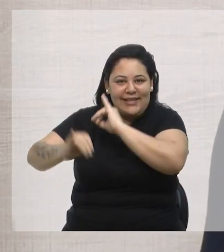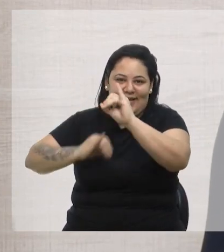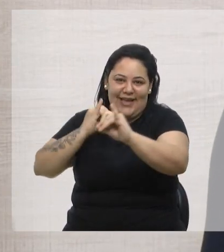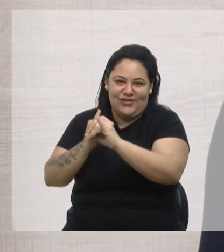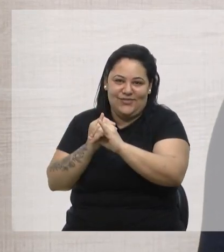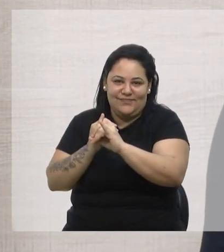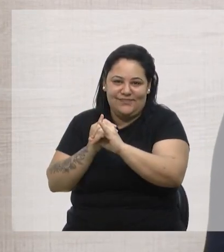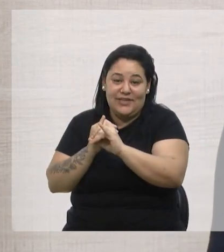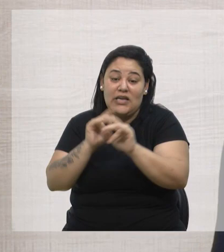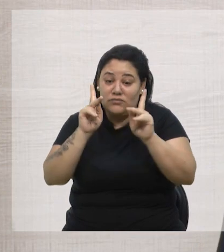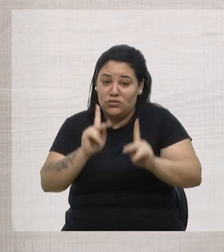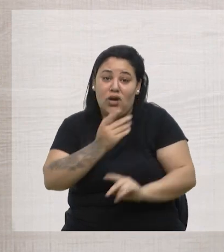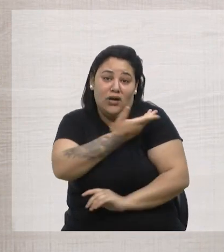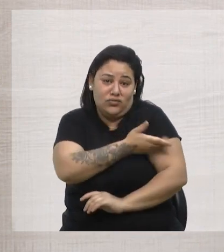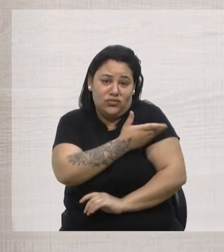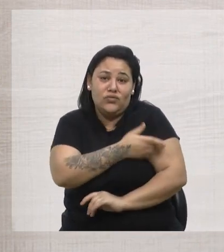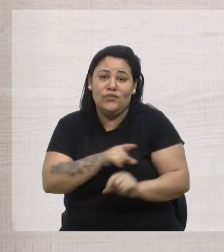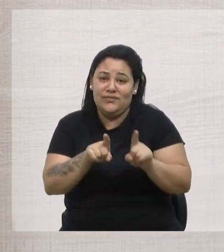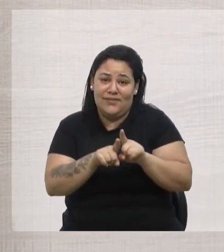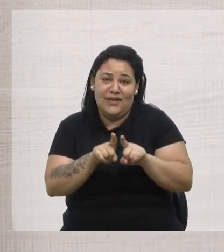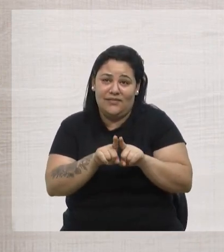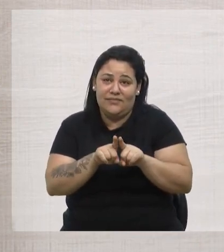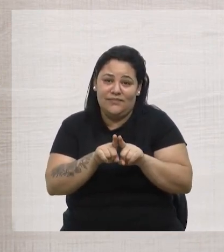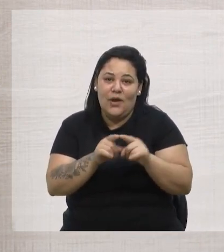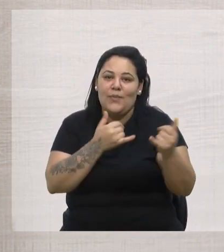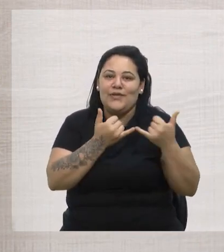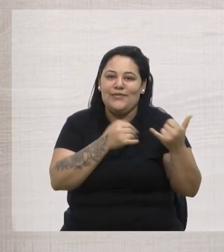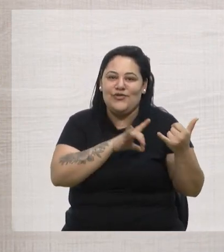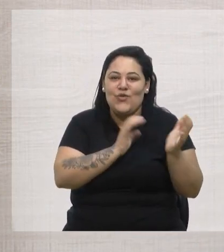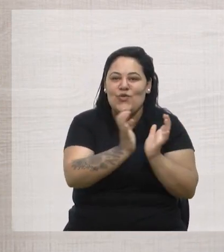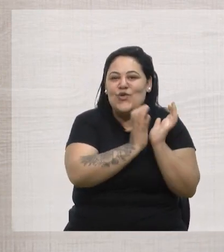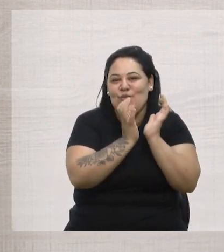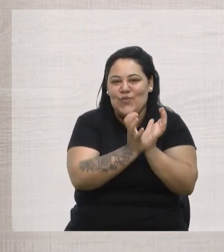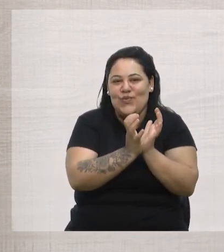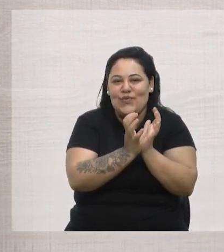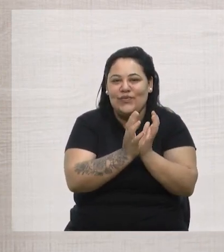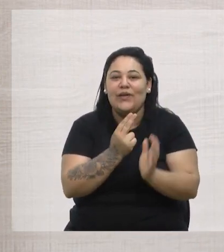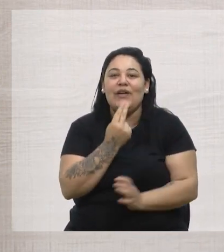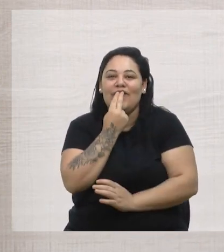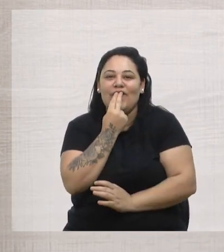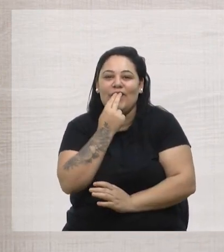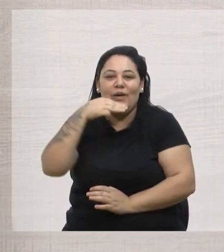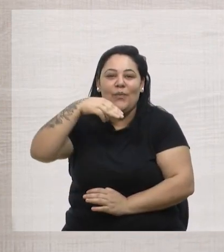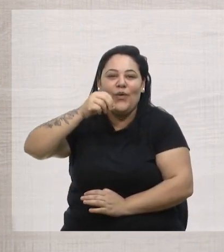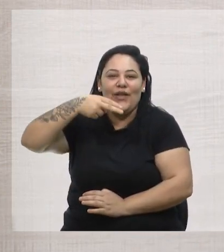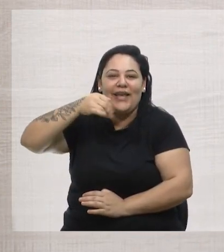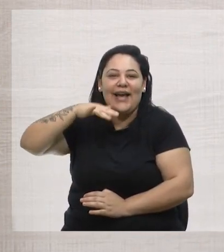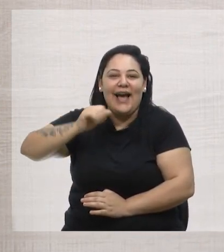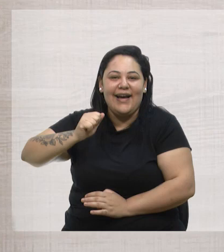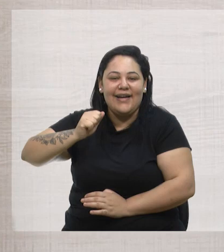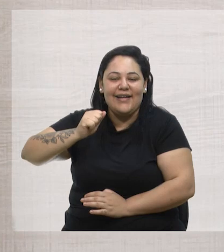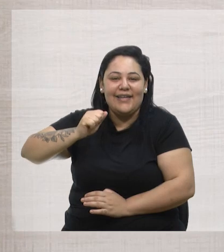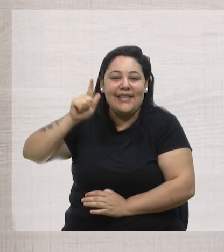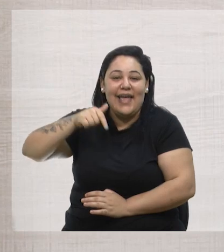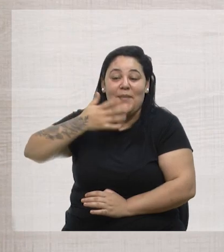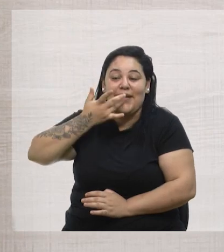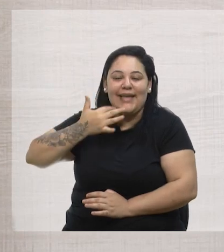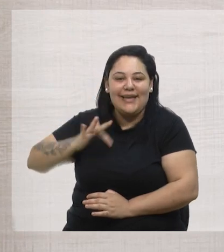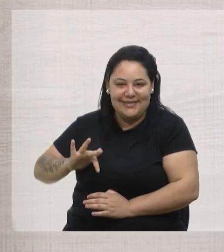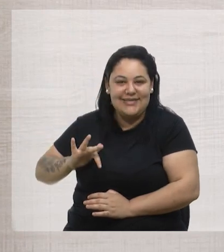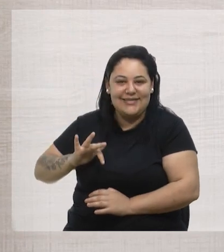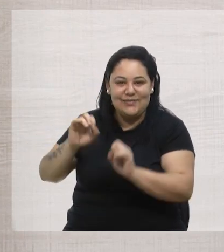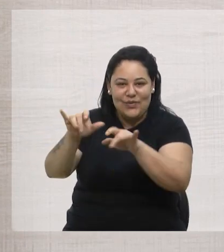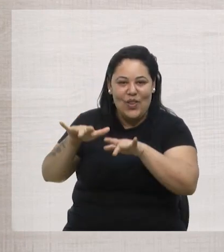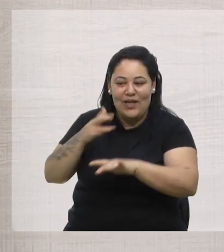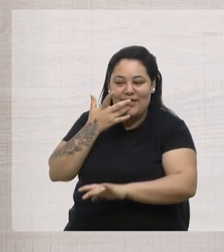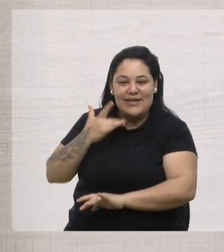se acostumou muito com isso, se acostumou muito também com a Turma da Mônica, que é um estilo de cartoon voltado para a infância,